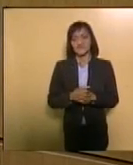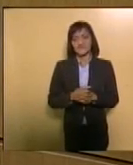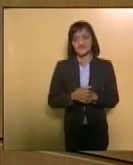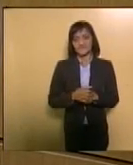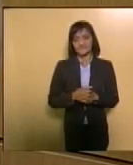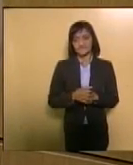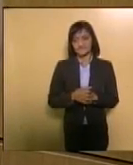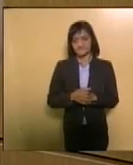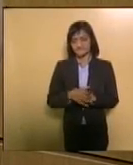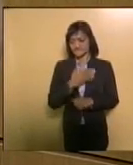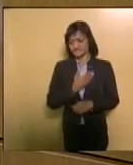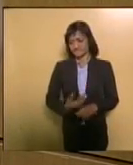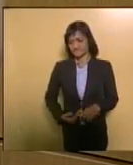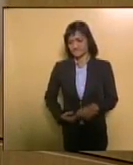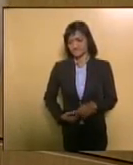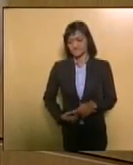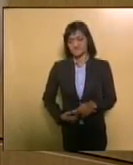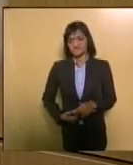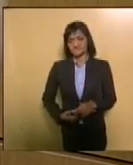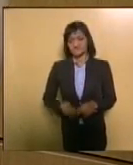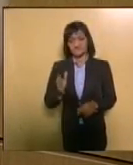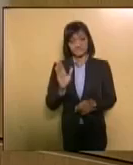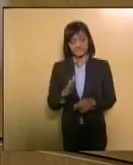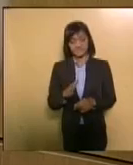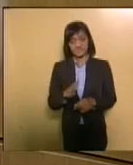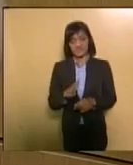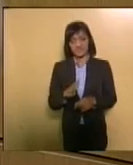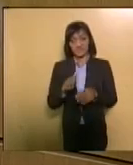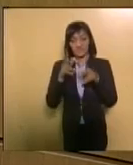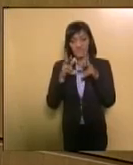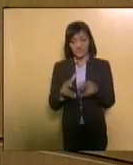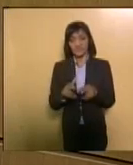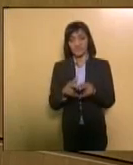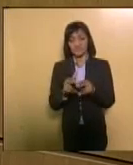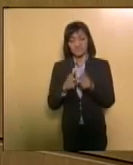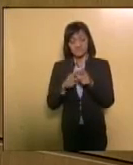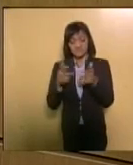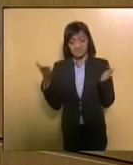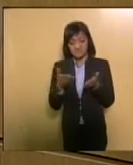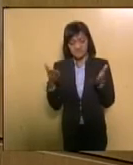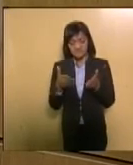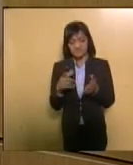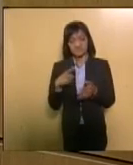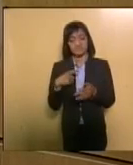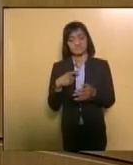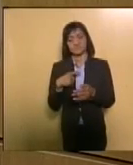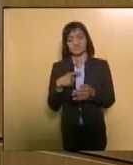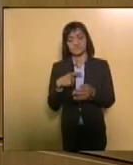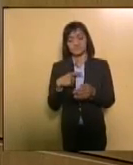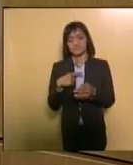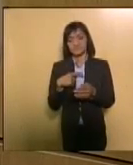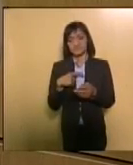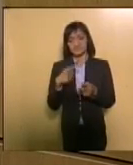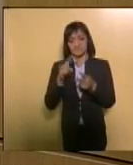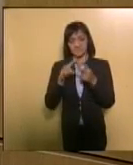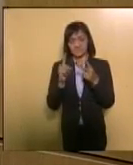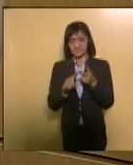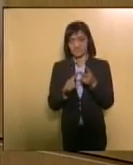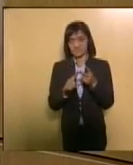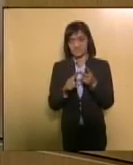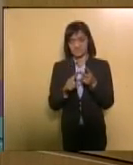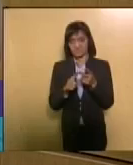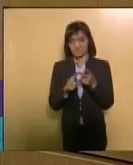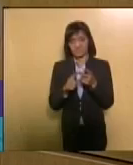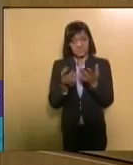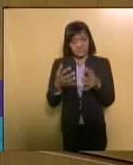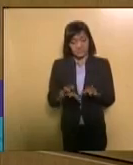né Acho que esse provavelmente é o calcanhar de Aquiles na nossa segurança pública quando duas corporações se recusam a